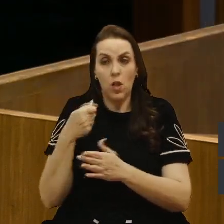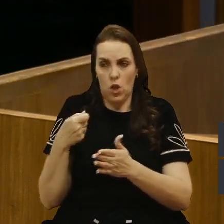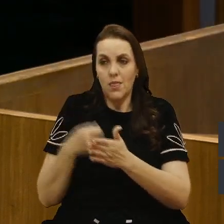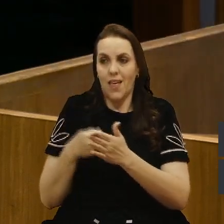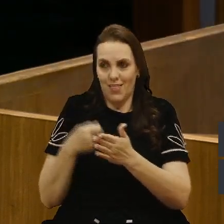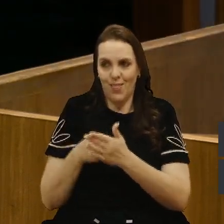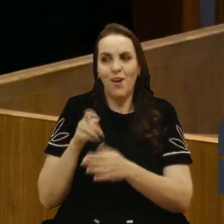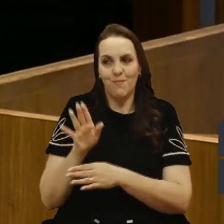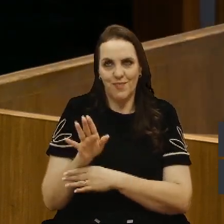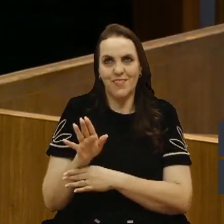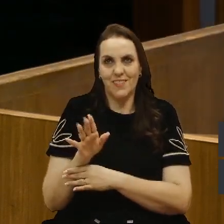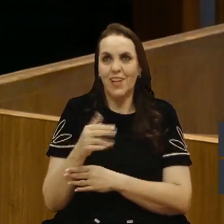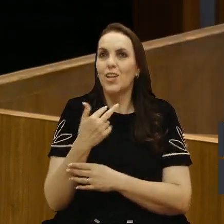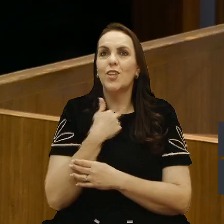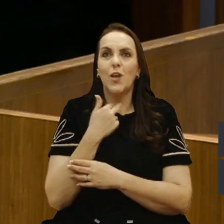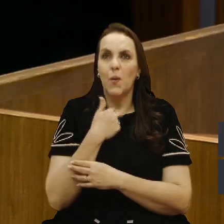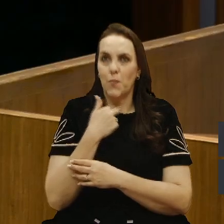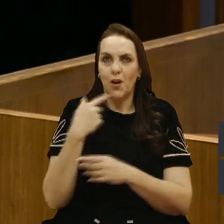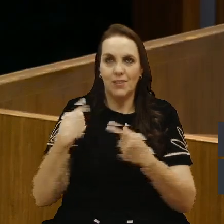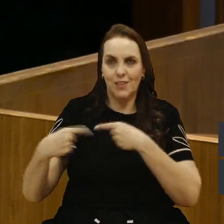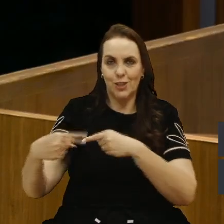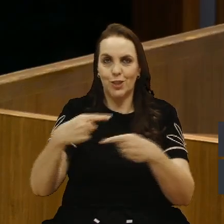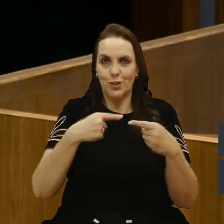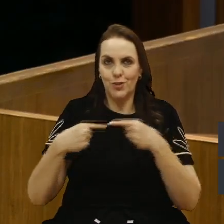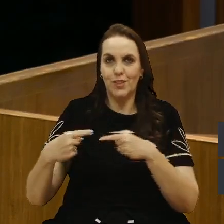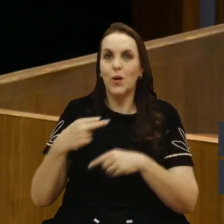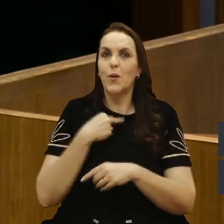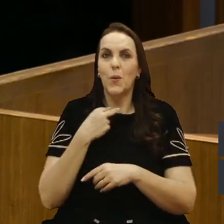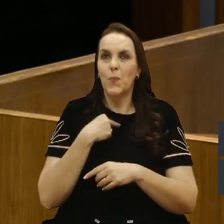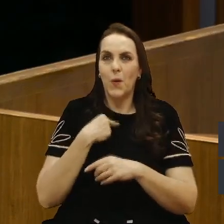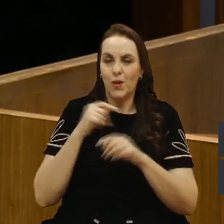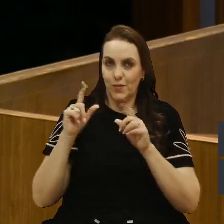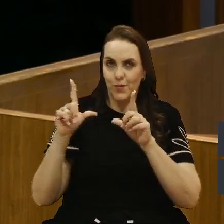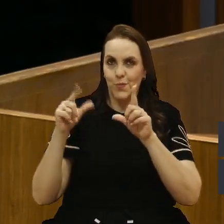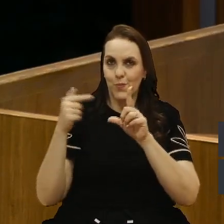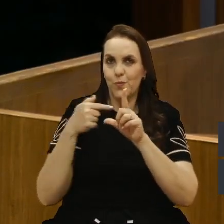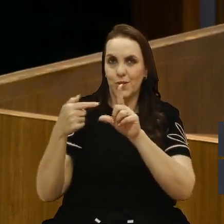poder passar aqui, porque na hora da discussão não tem como passar